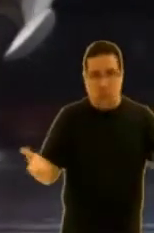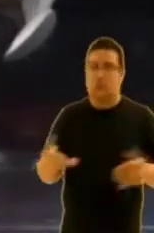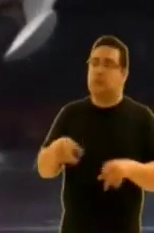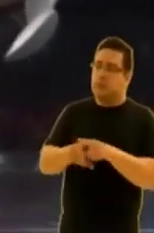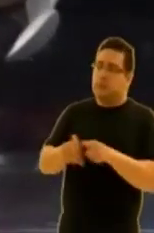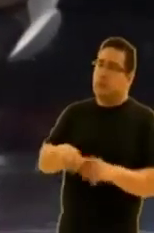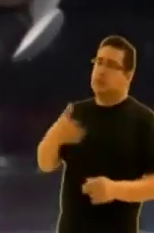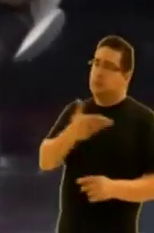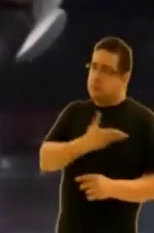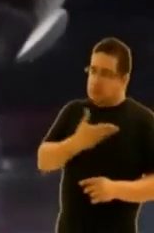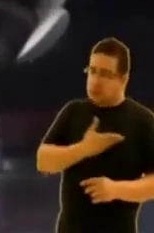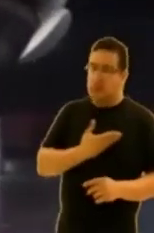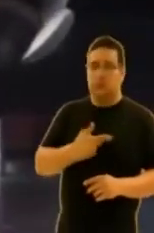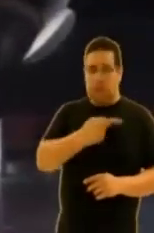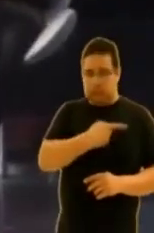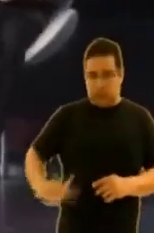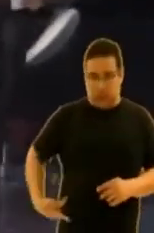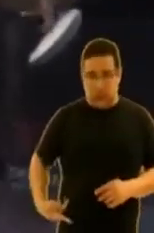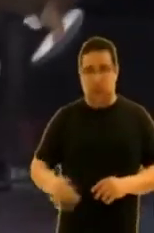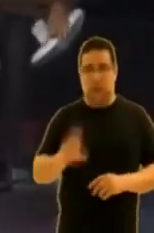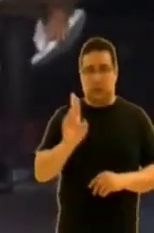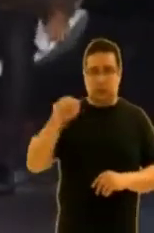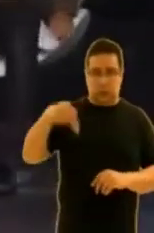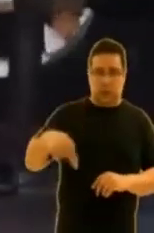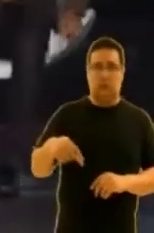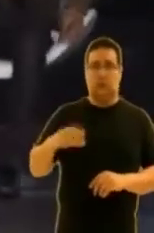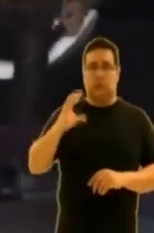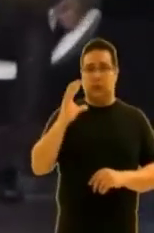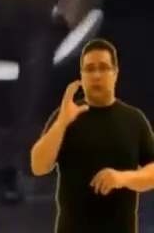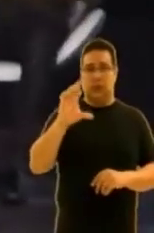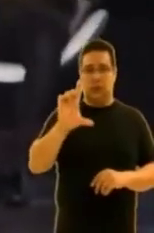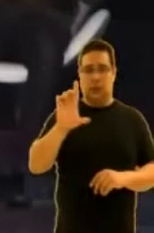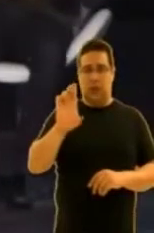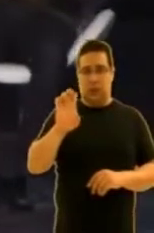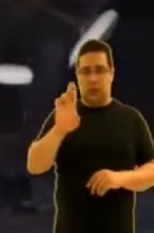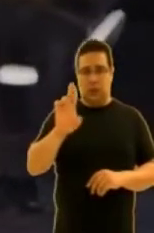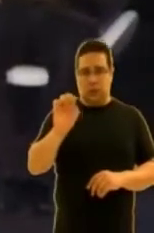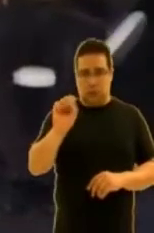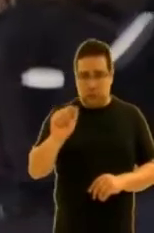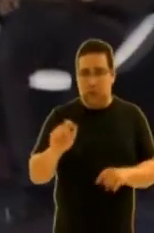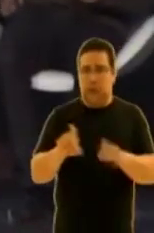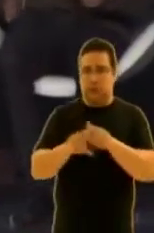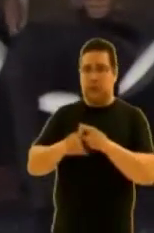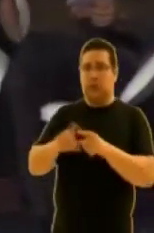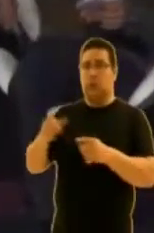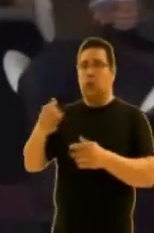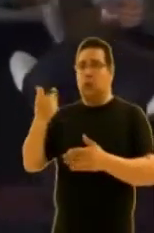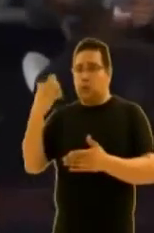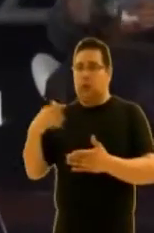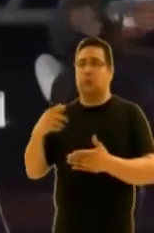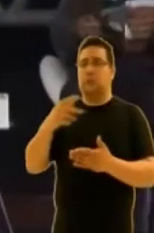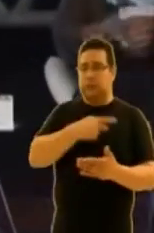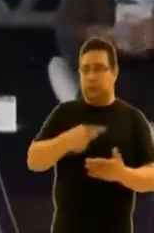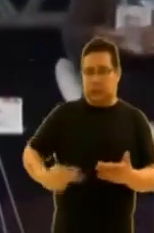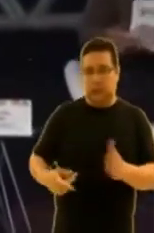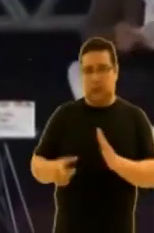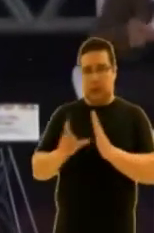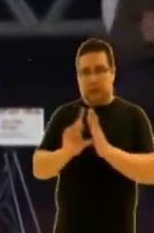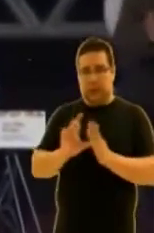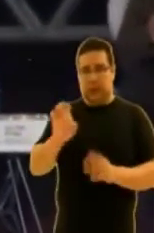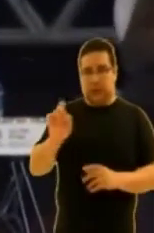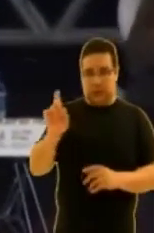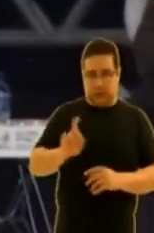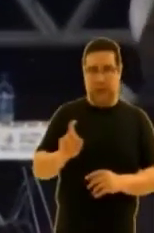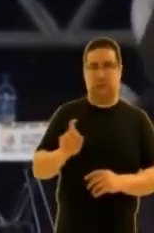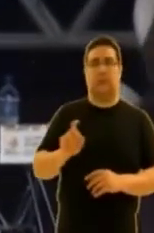amiga, presidenta da Undime, a Cleusa, a ex-presidenta Maria do Pilar, ex-secretária, minha